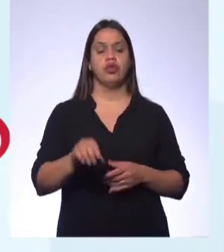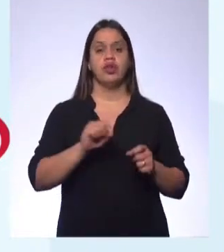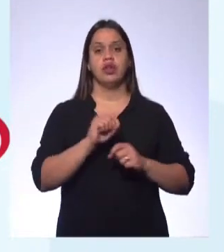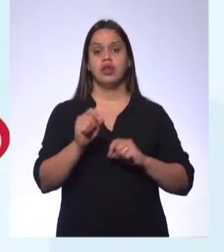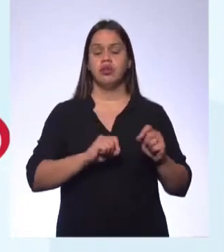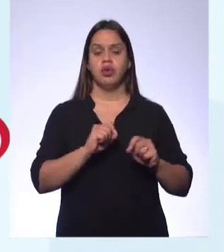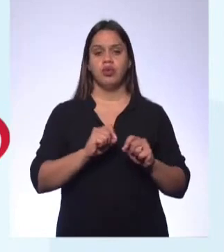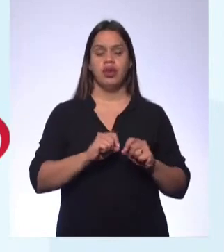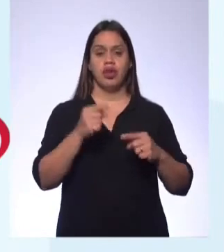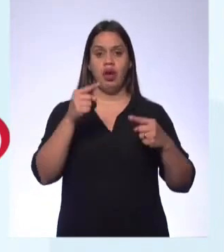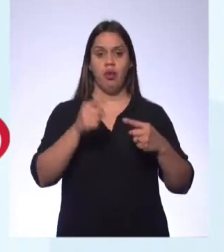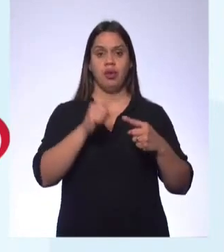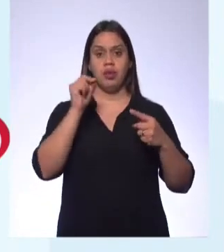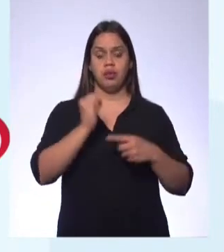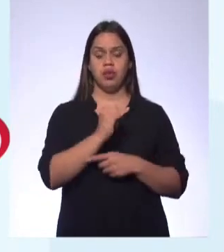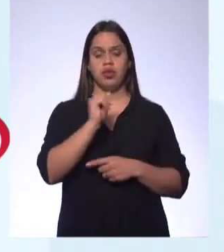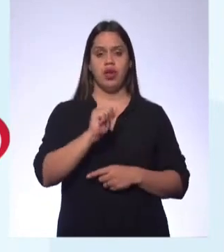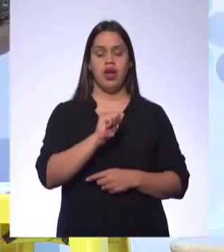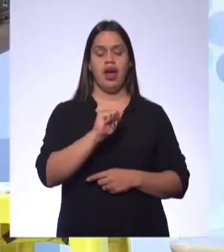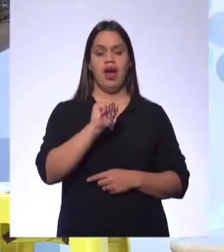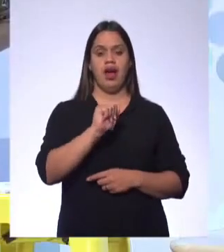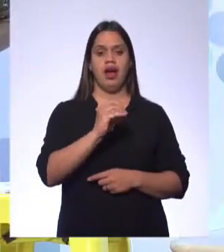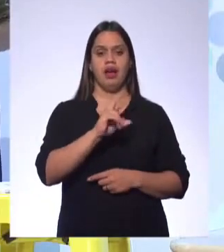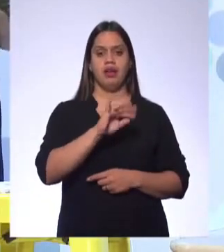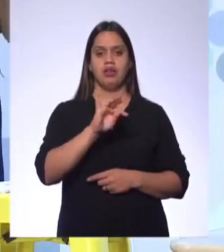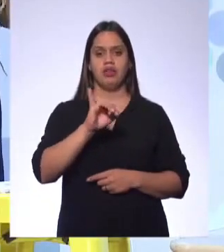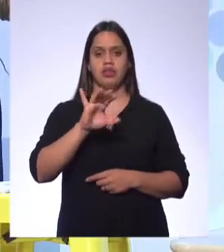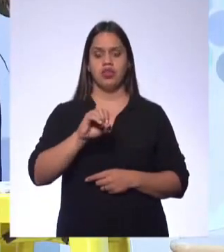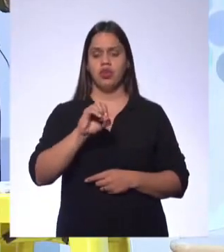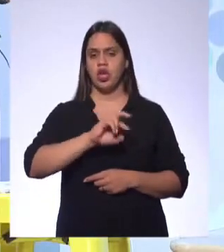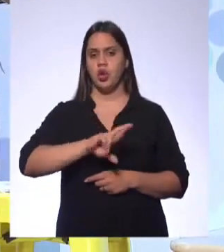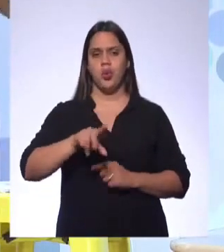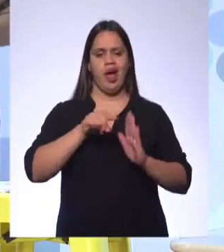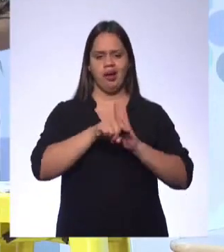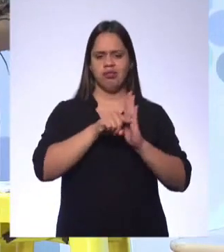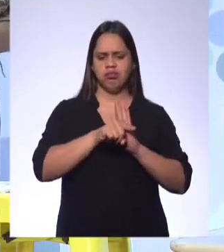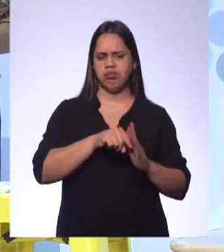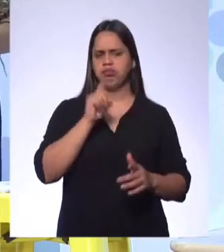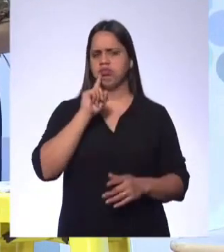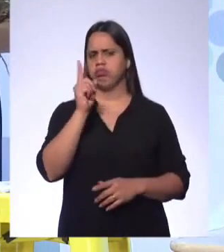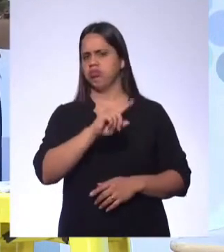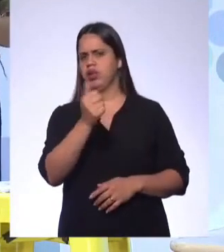elemento acrítico. Não está sendo analisado, questionado e